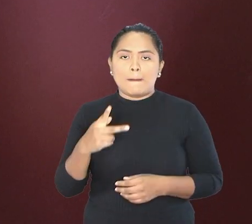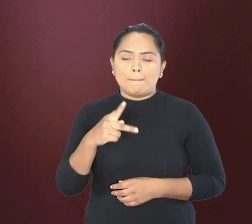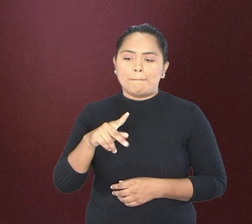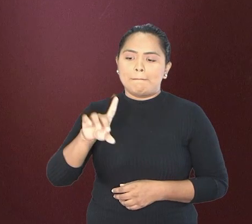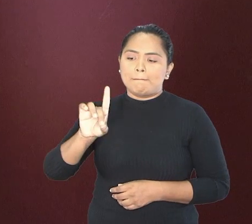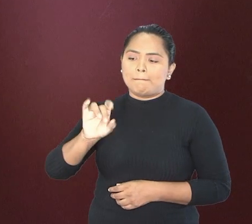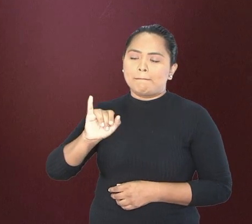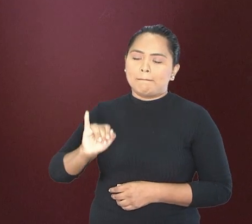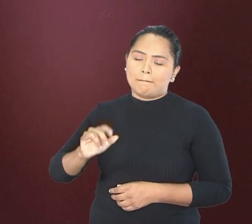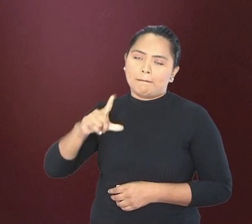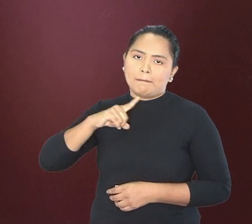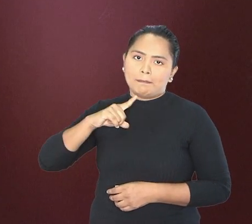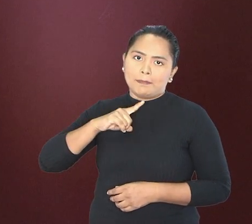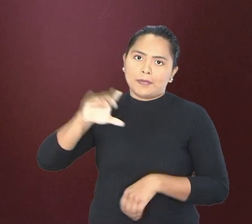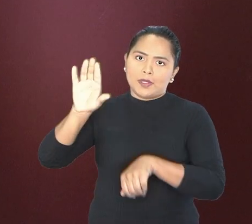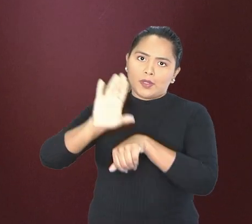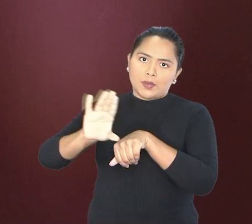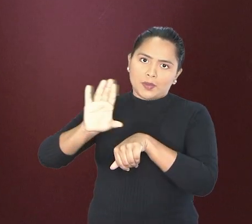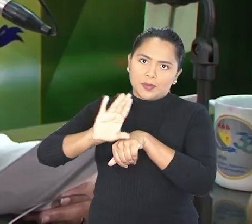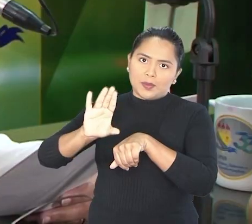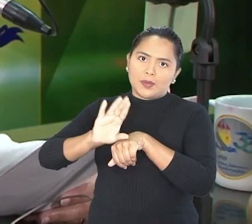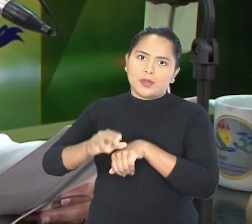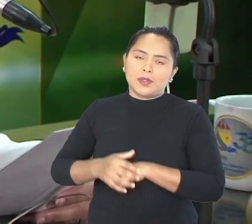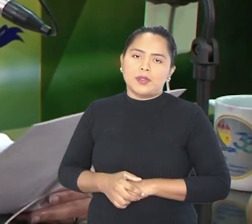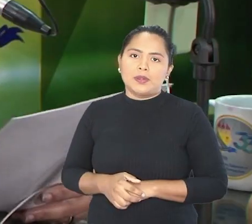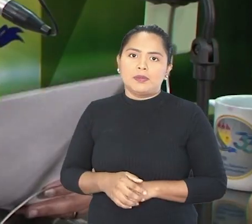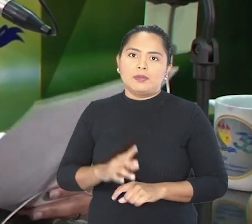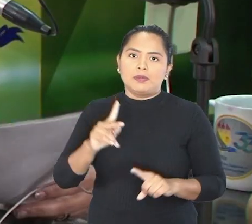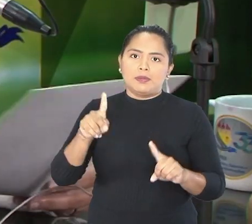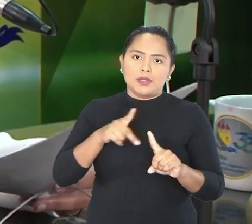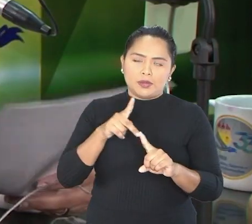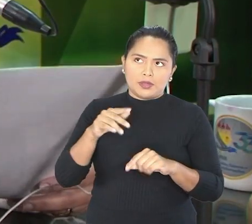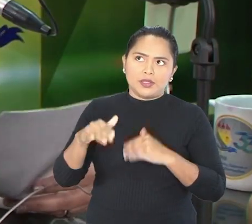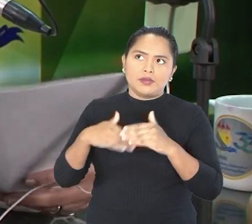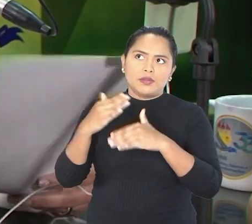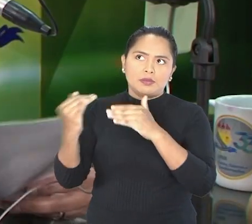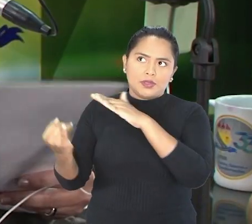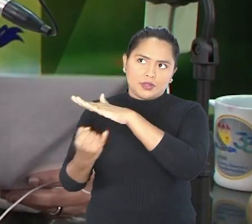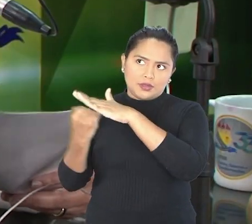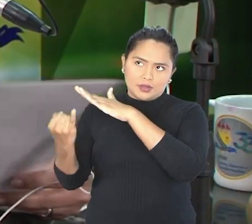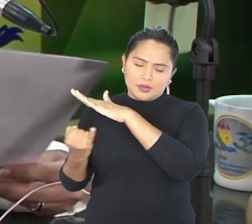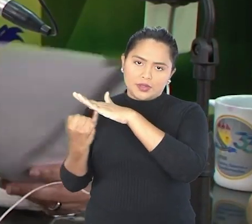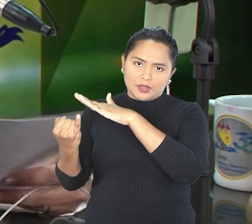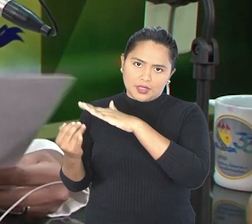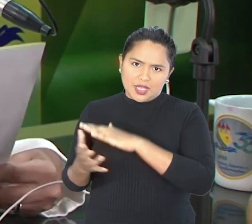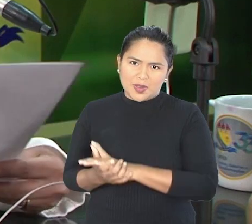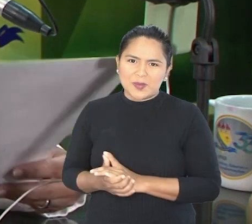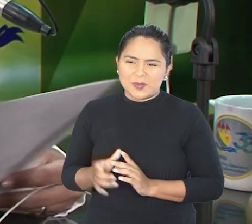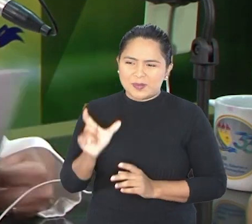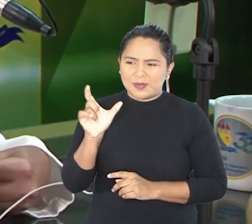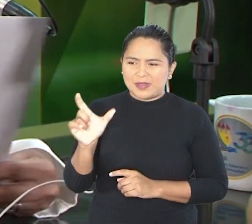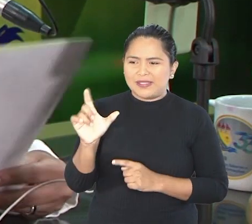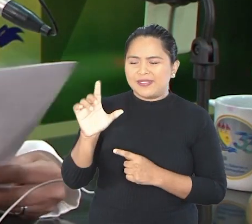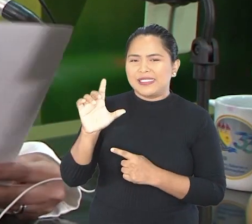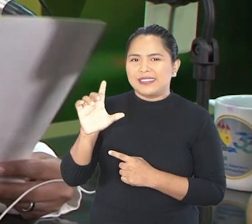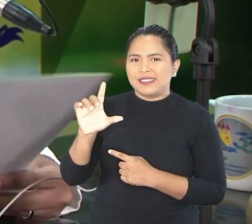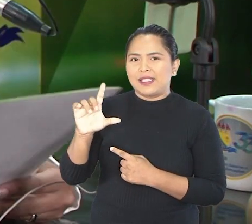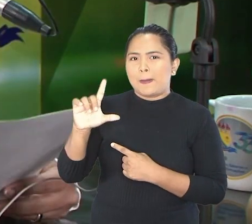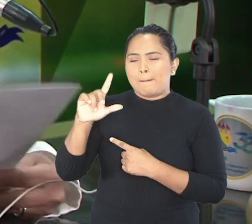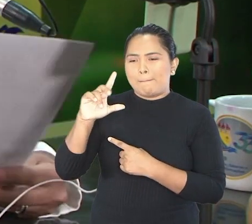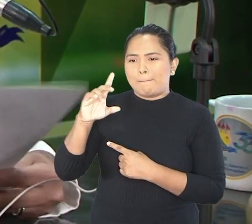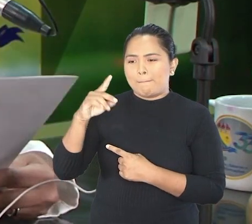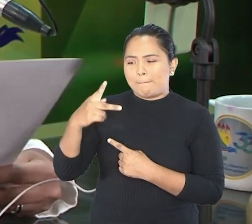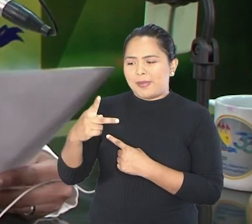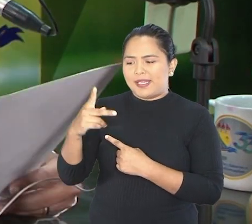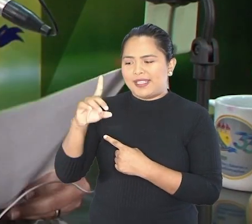temos vários cursos relacionados. Que é o Plano de Desenvolvimento Institucional. Estou só falando que significam as siglas, porque nossos ouvintes, telespectadores,